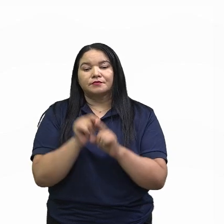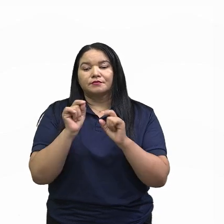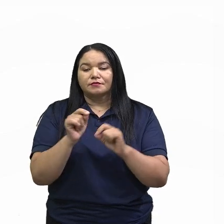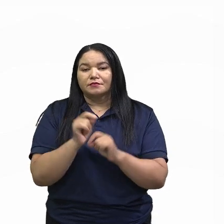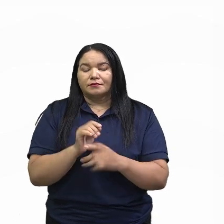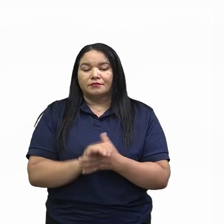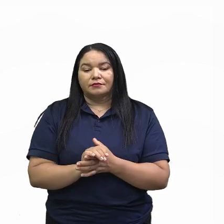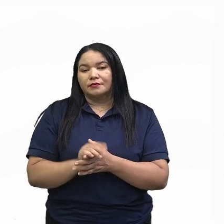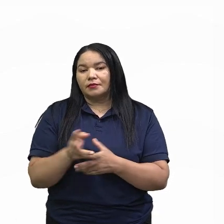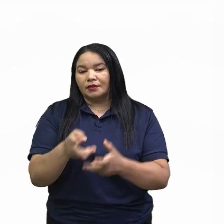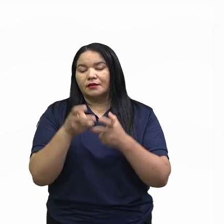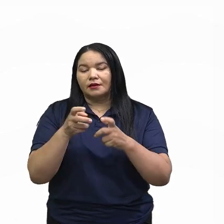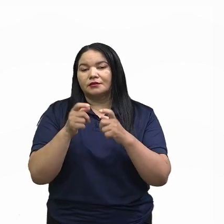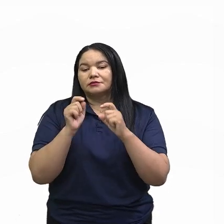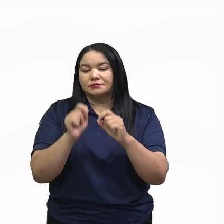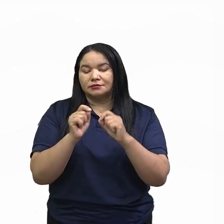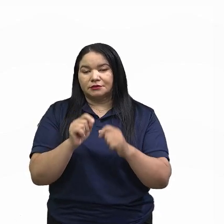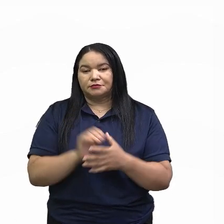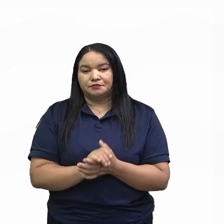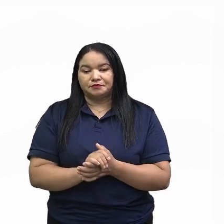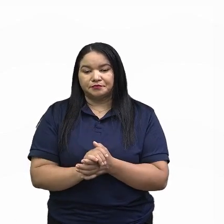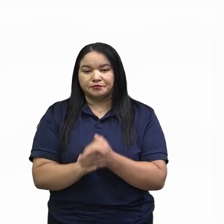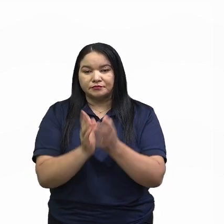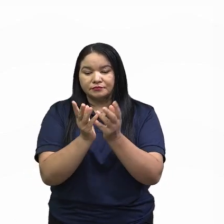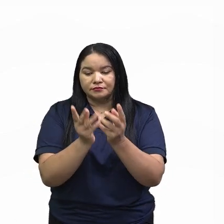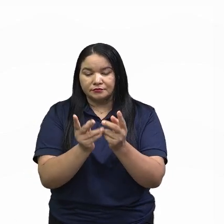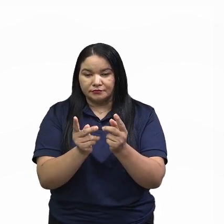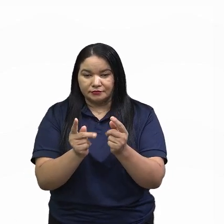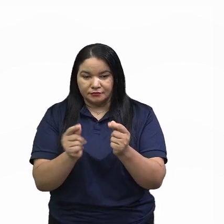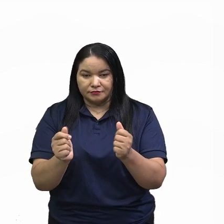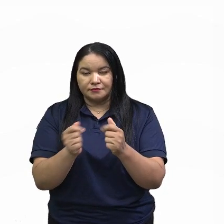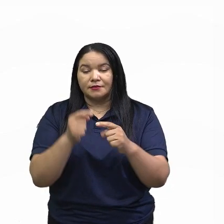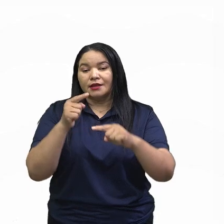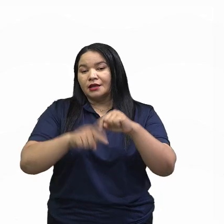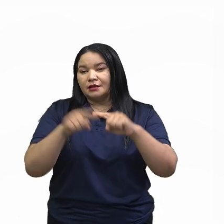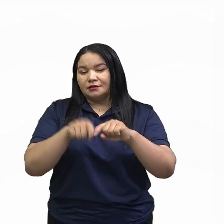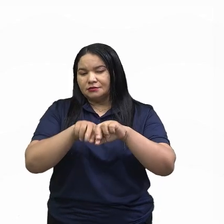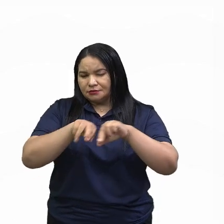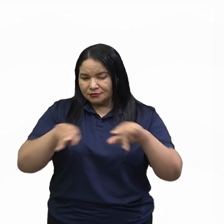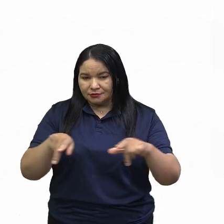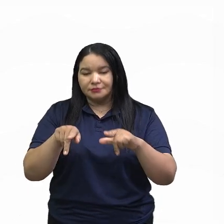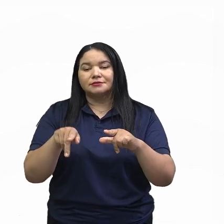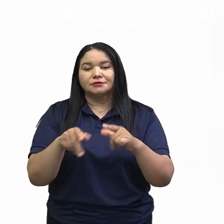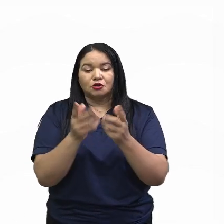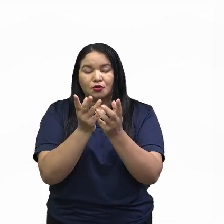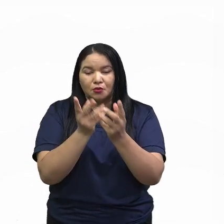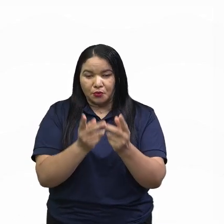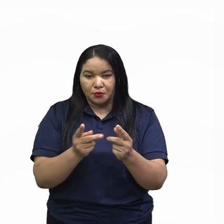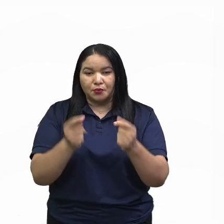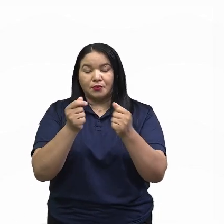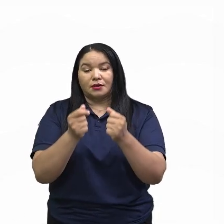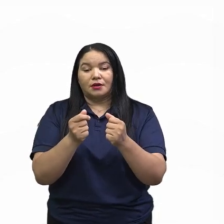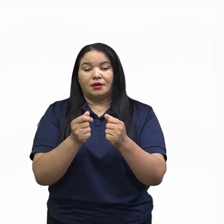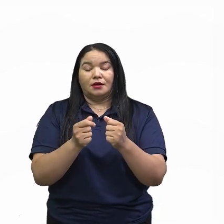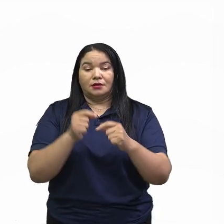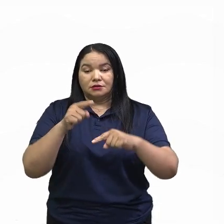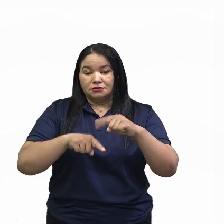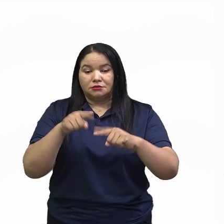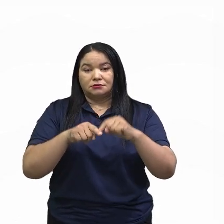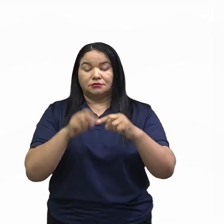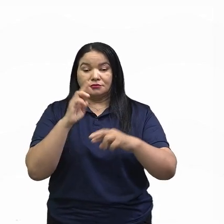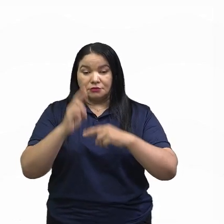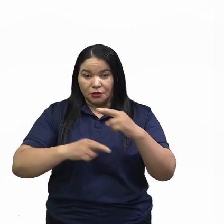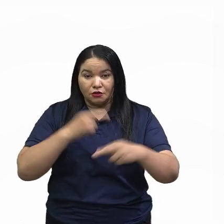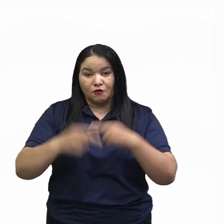obtida através da decomposição de uma variedade de recursos renováveis, como